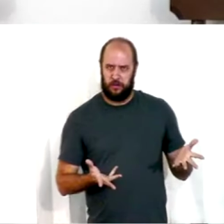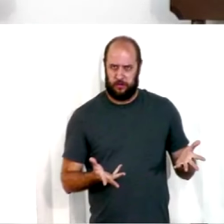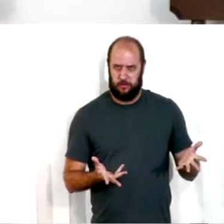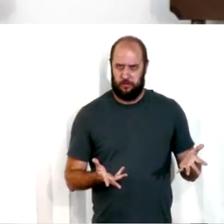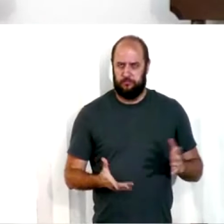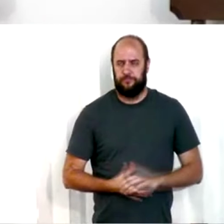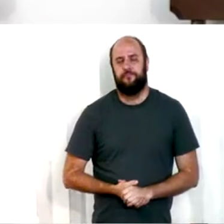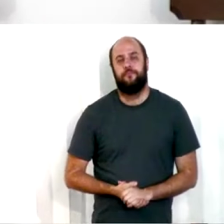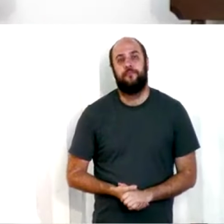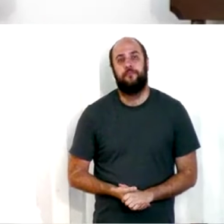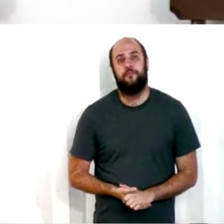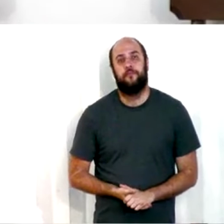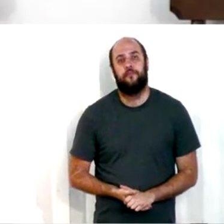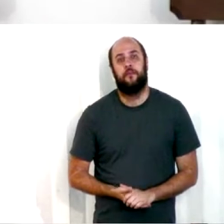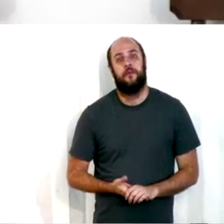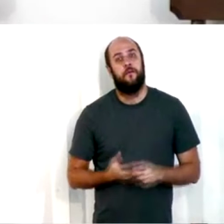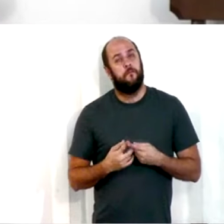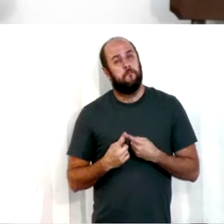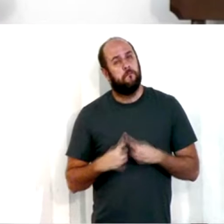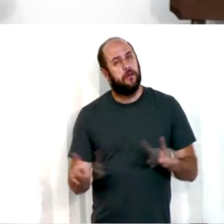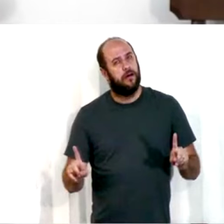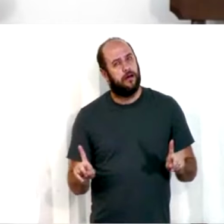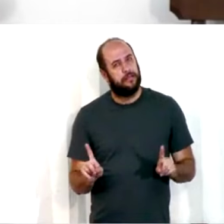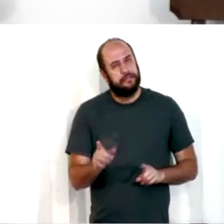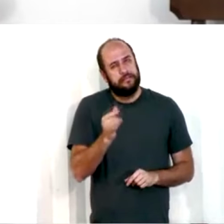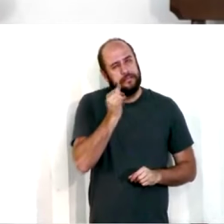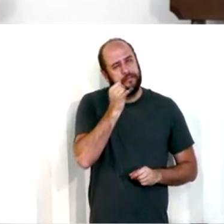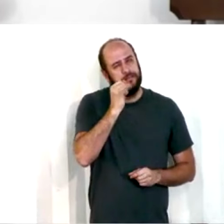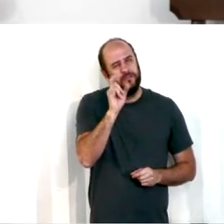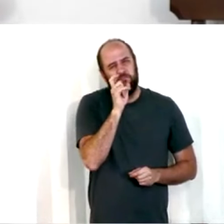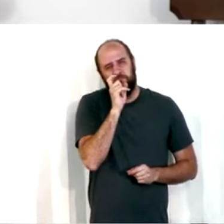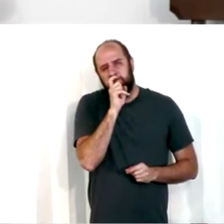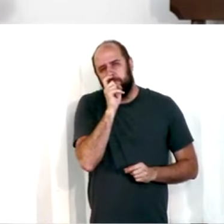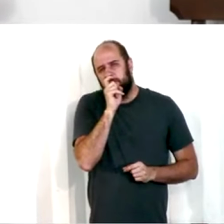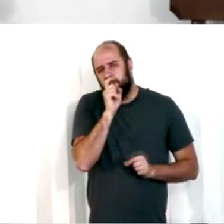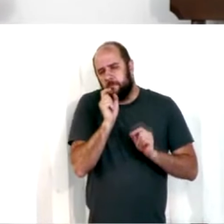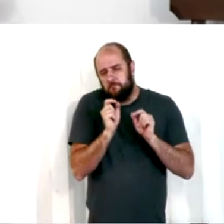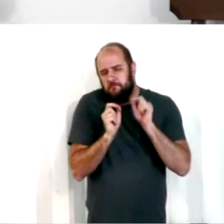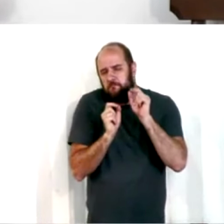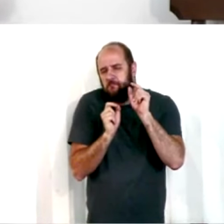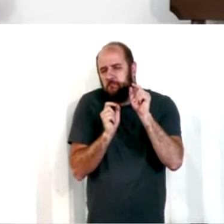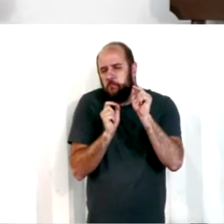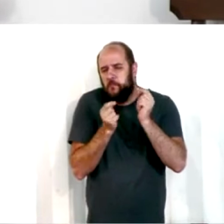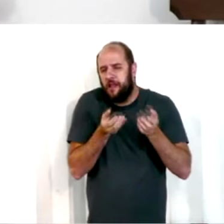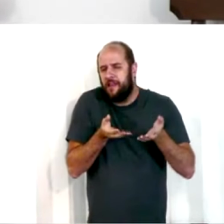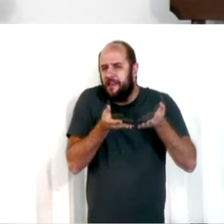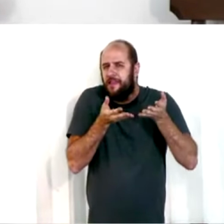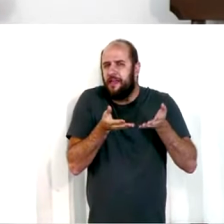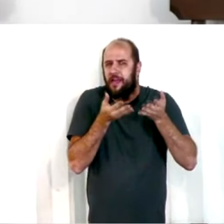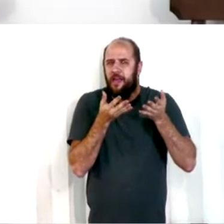mensageiro. Mas quando a mentira é sutil, quando é